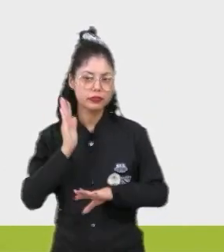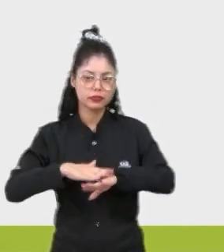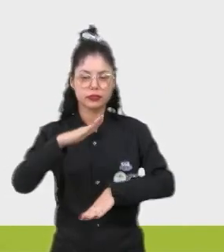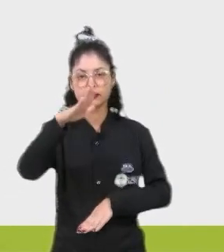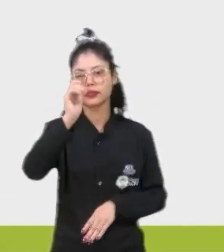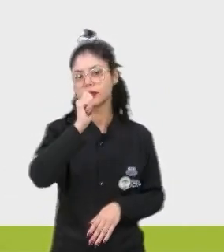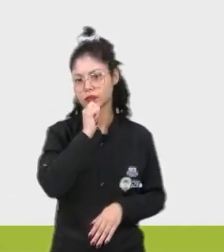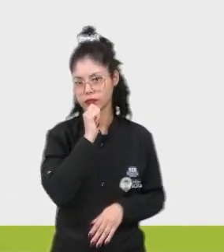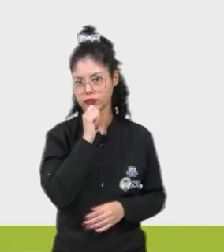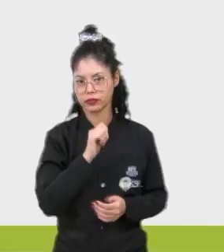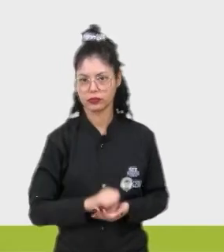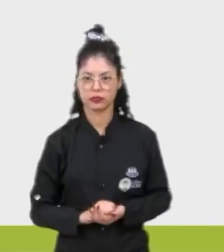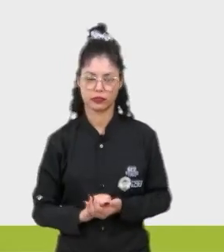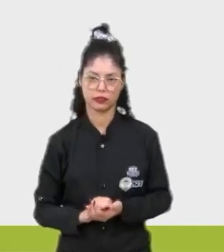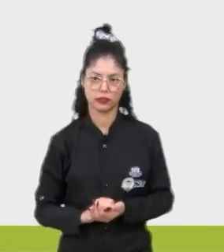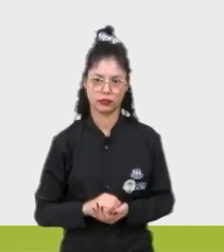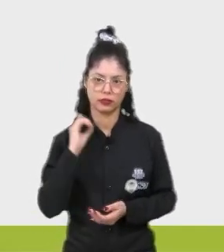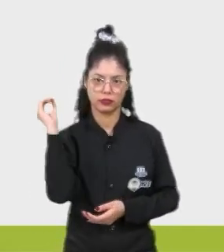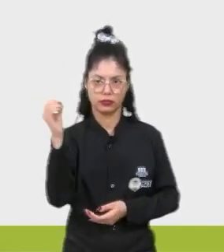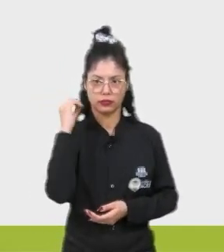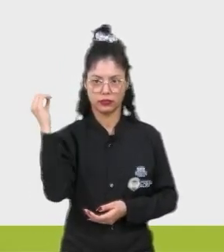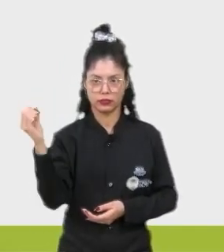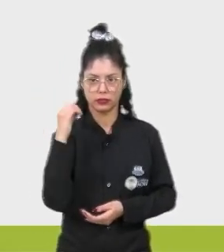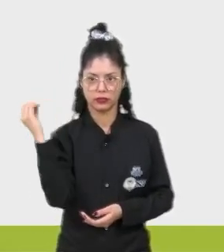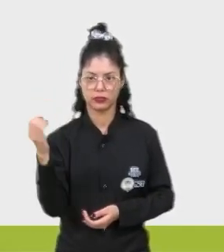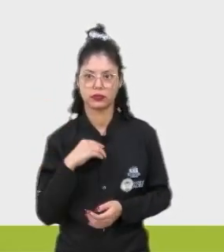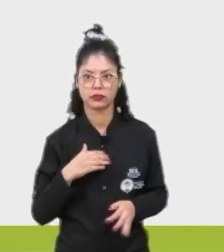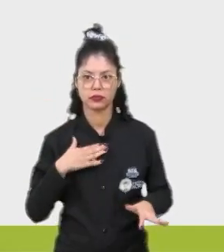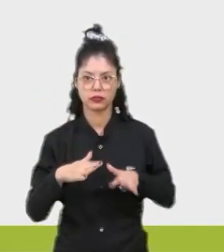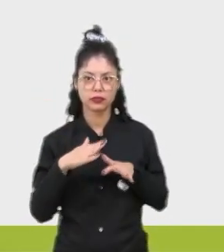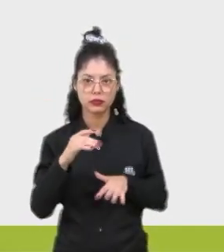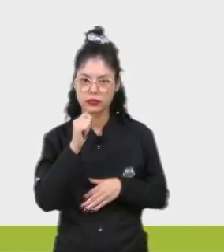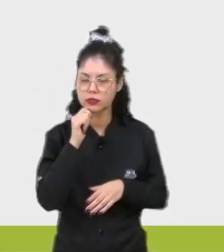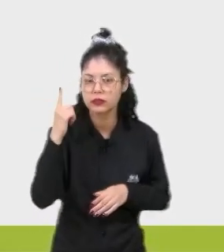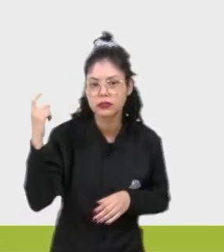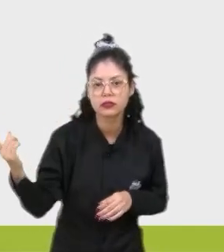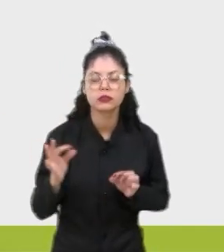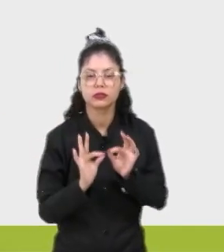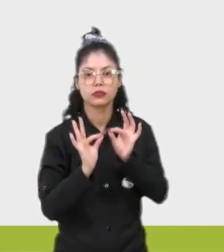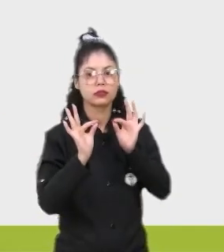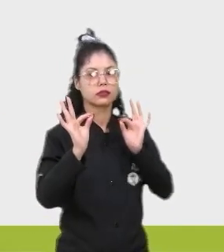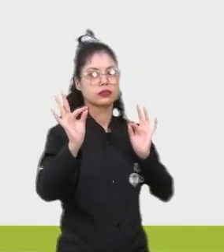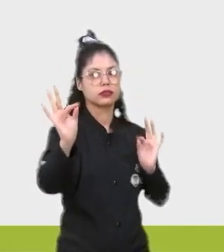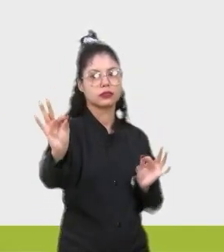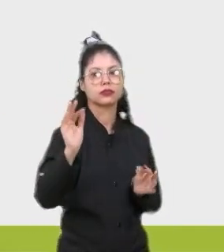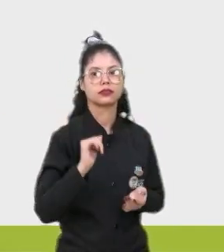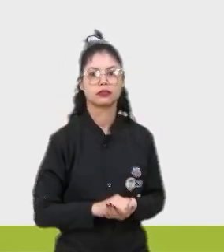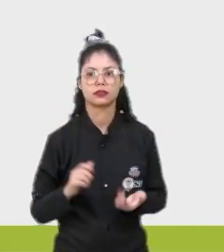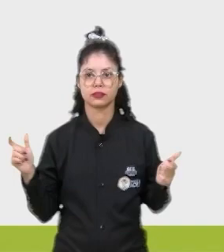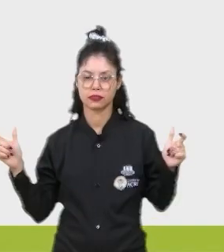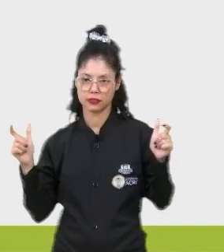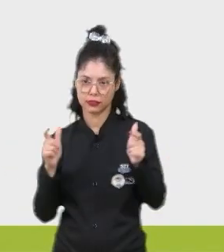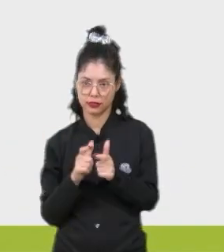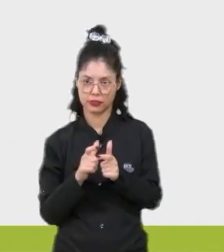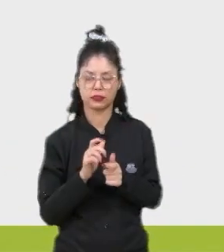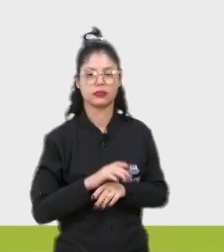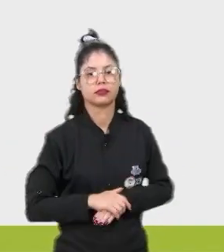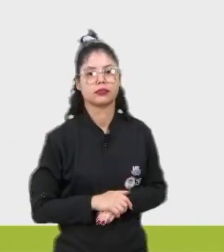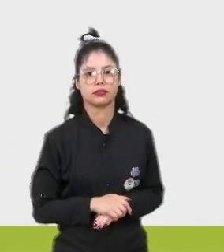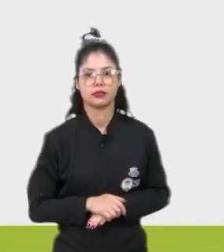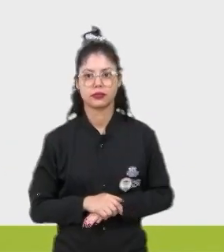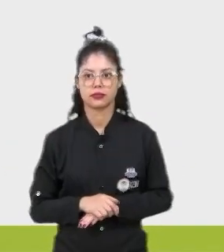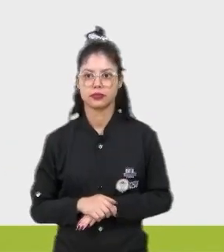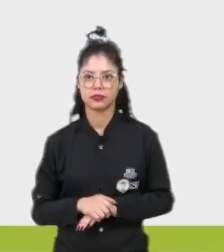mais a ambulância ou o objeto que está emitindo esse som se distancia, maior ou menor vai ser a sua